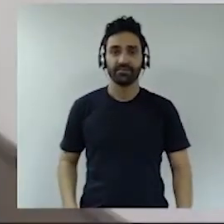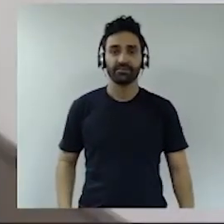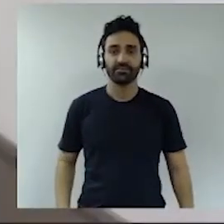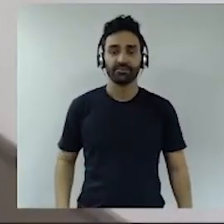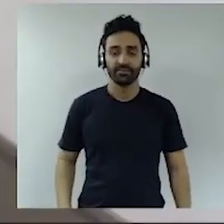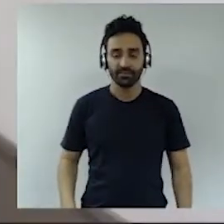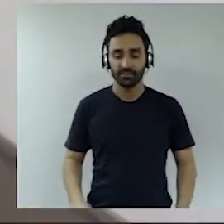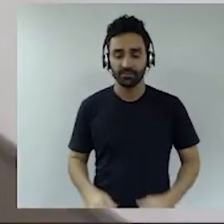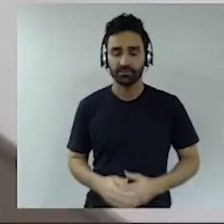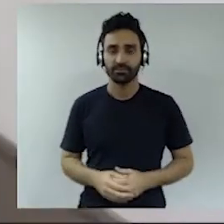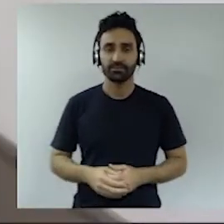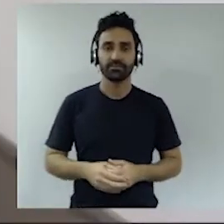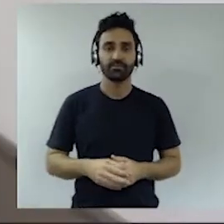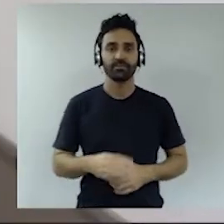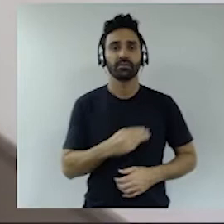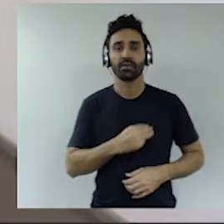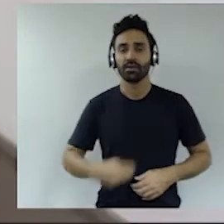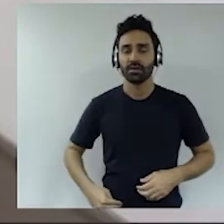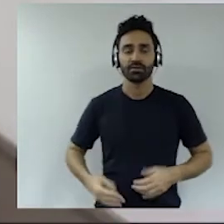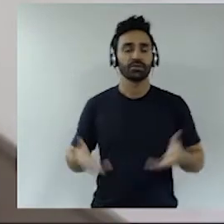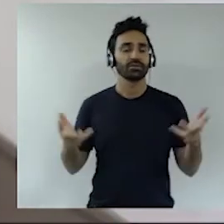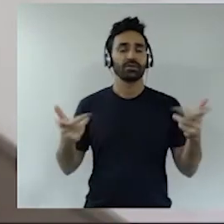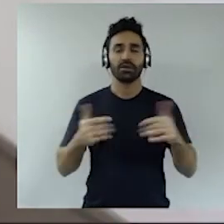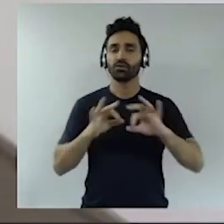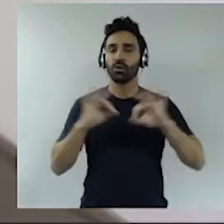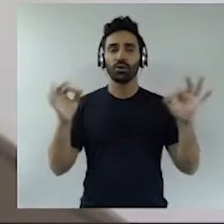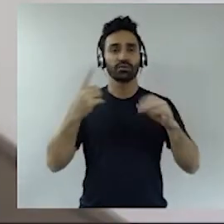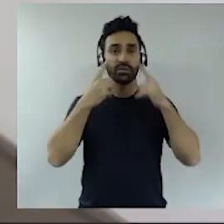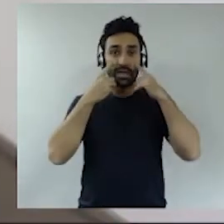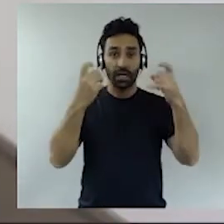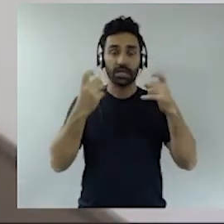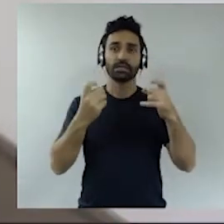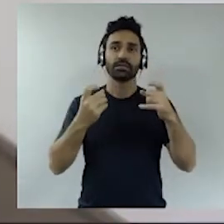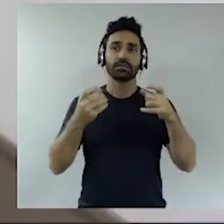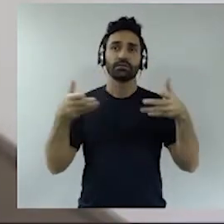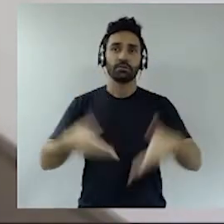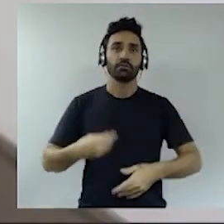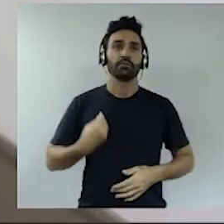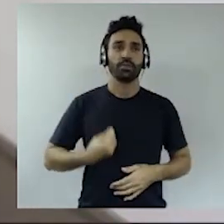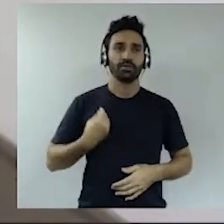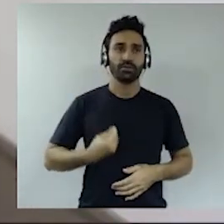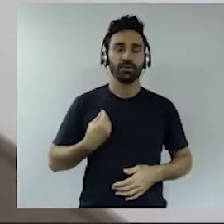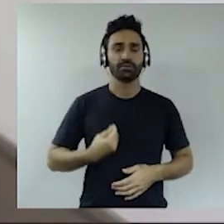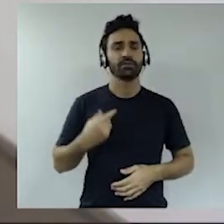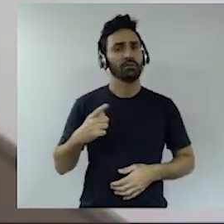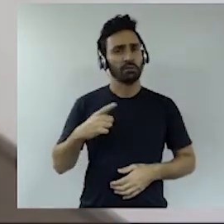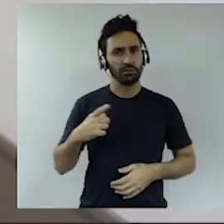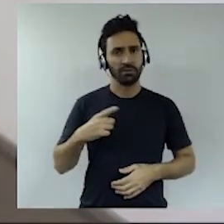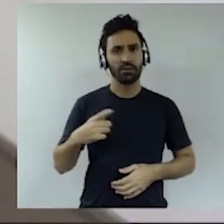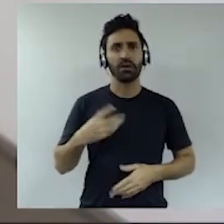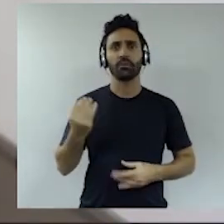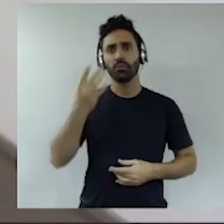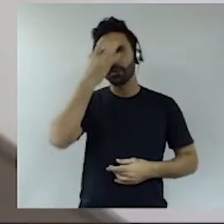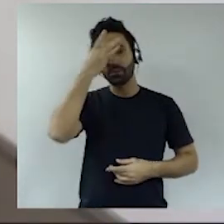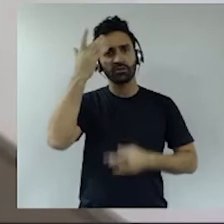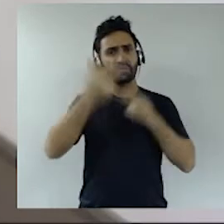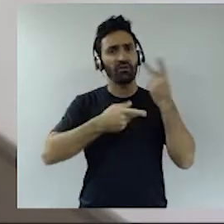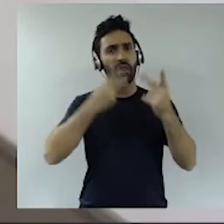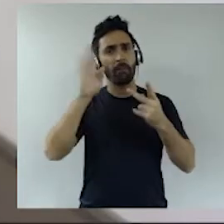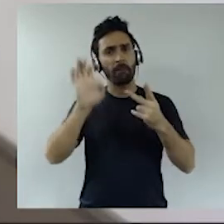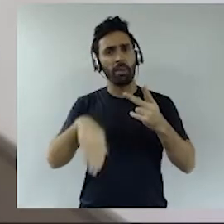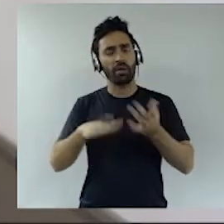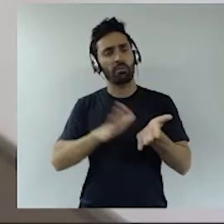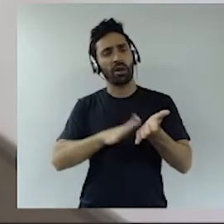Ministro, excelente, interessantíssima participação. Eu queria registrar a quantidade de elogios recebidos nas redes